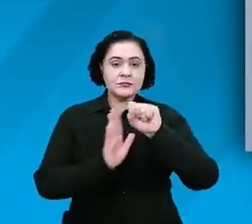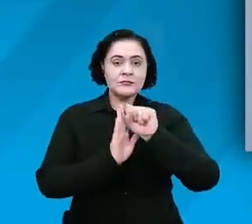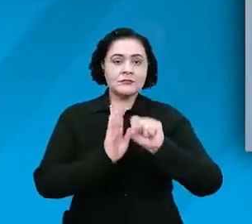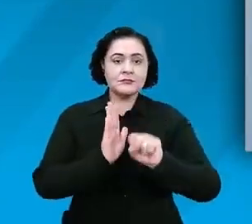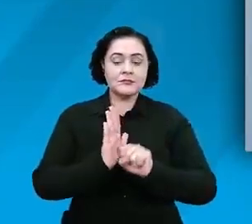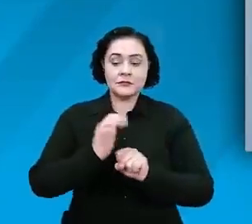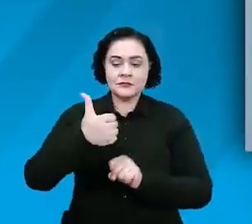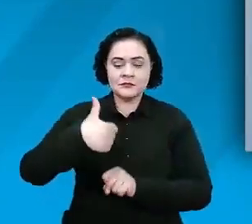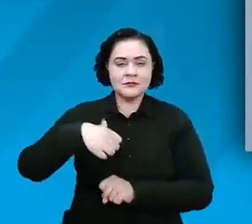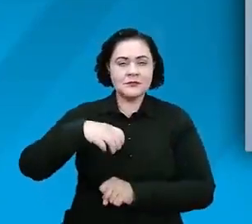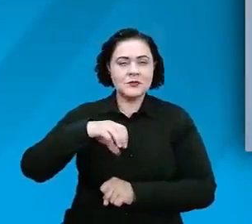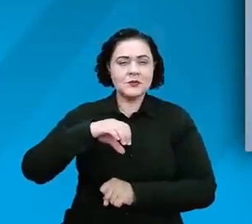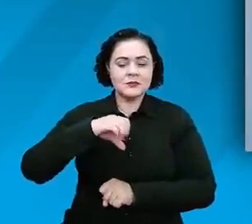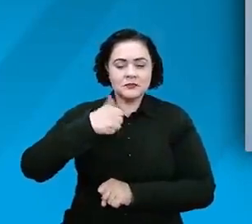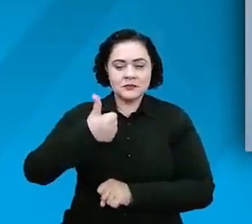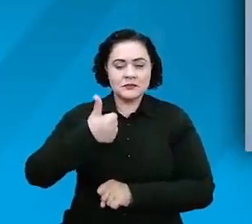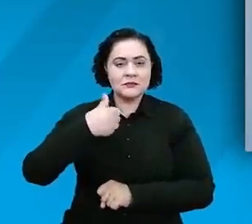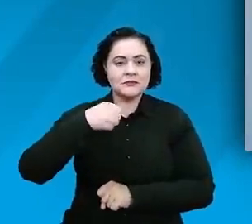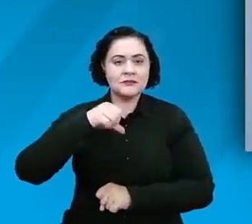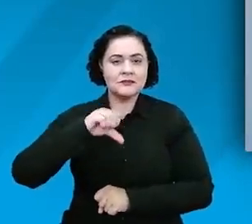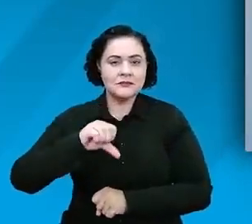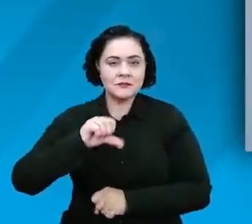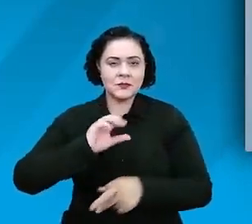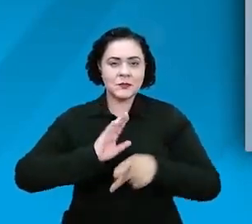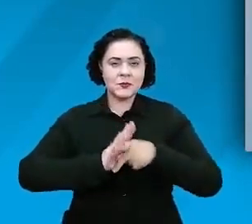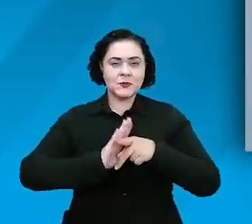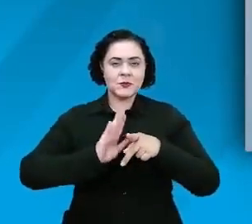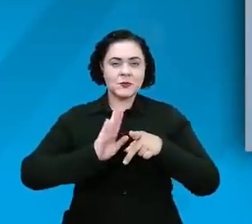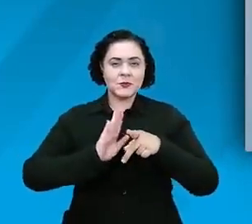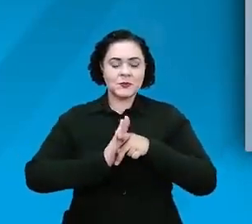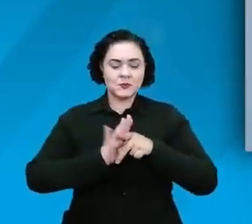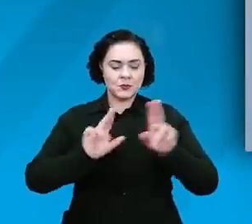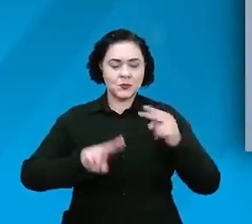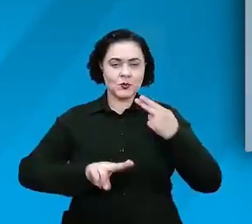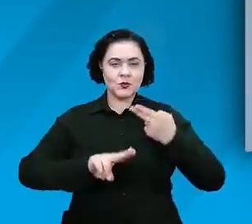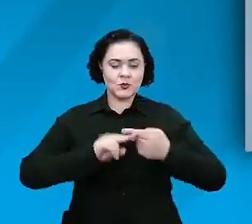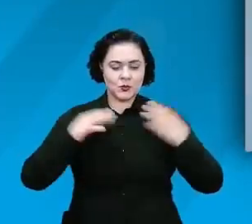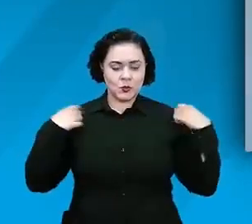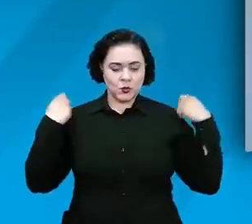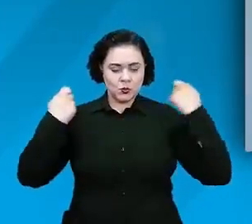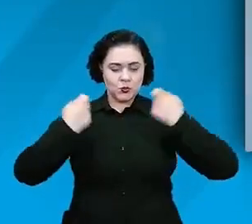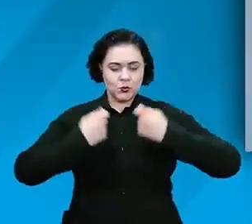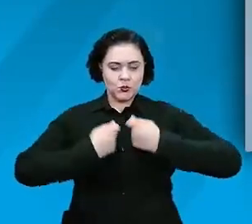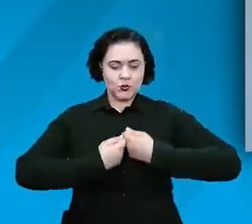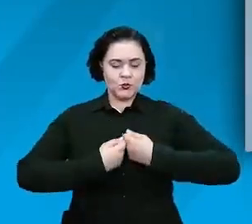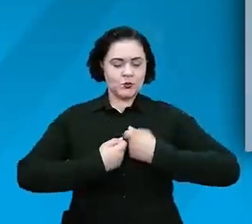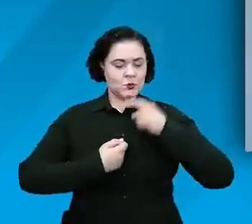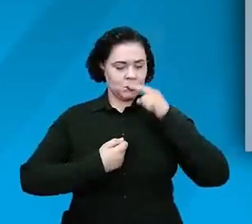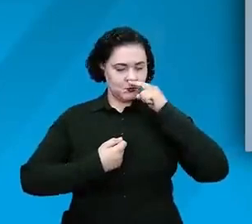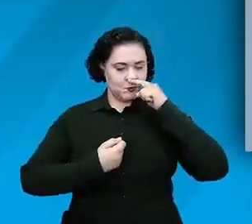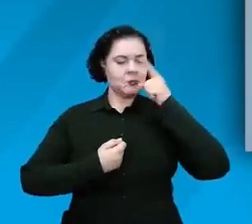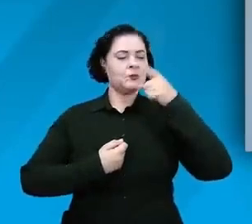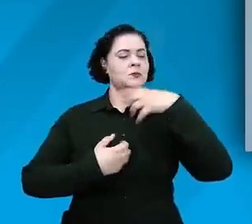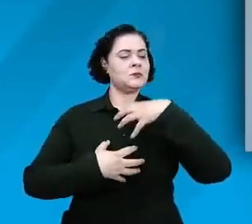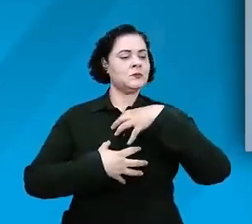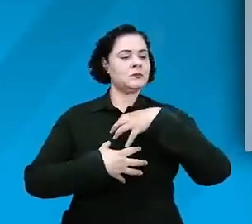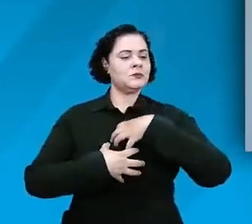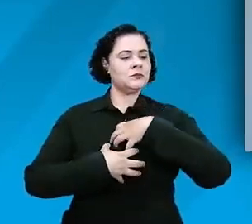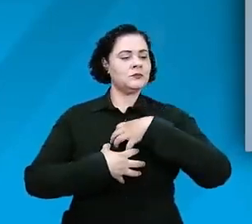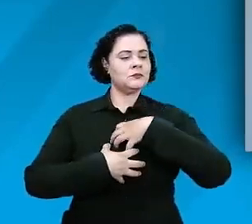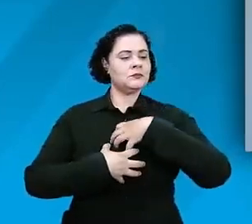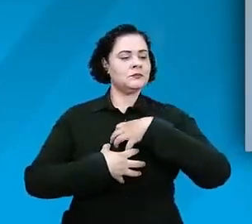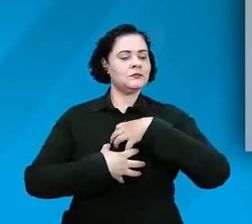XIX, vestindo a capa da soberba, apontou para si mesma a